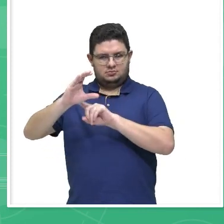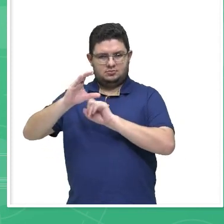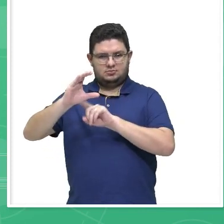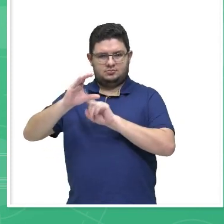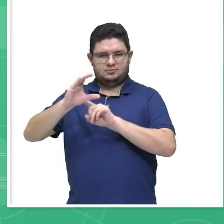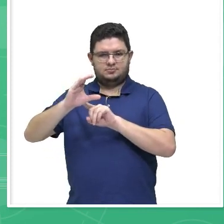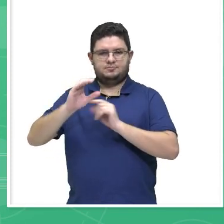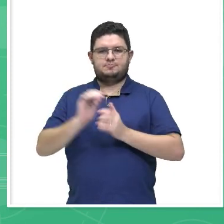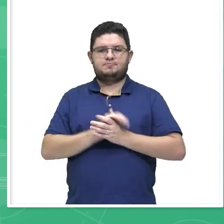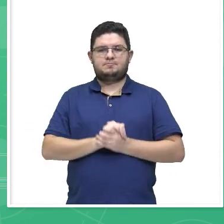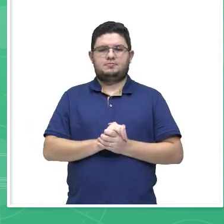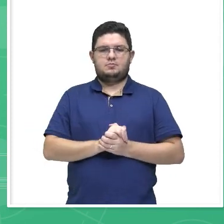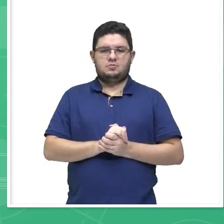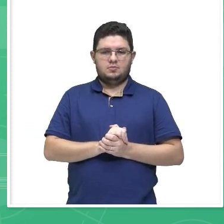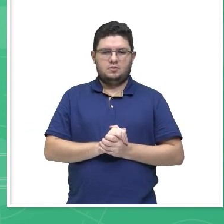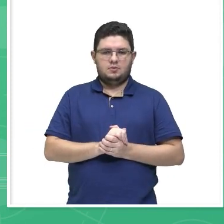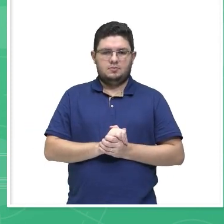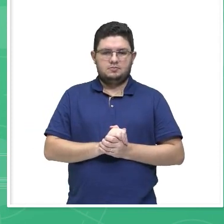C.